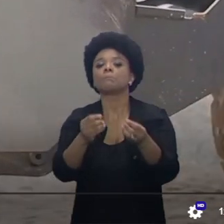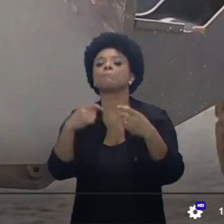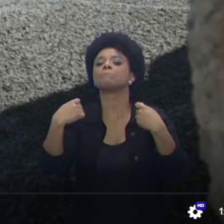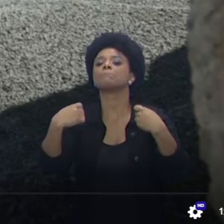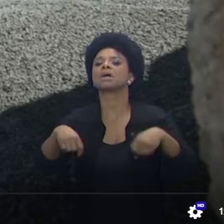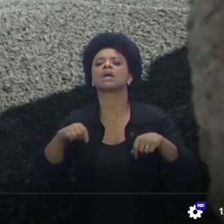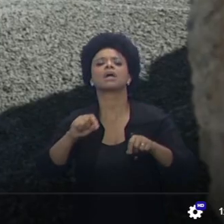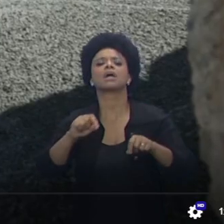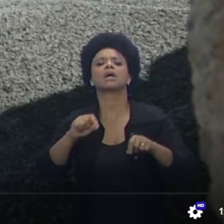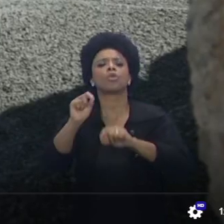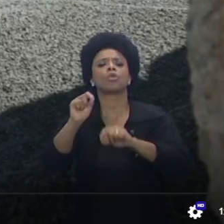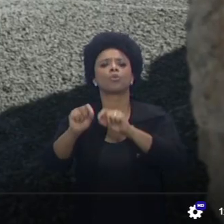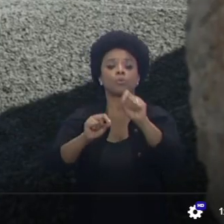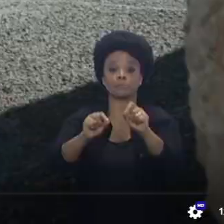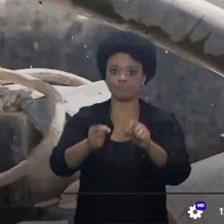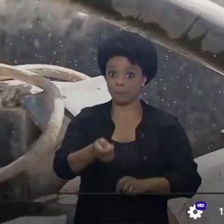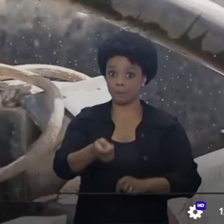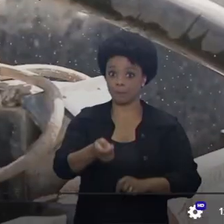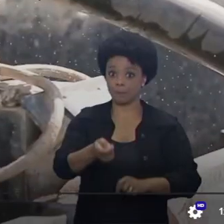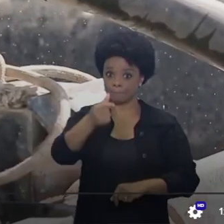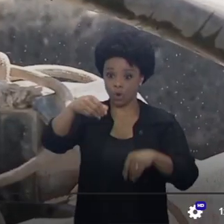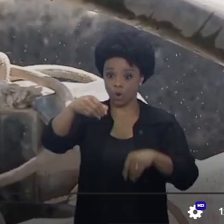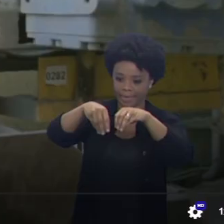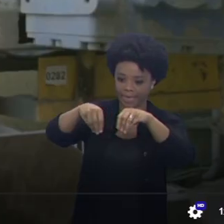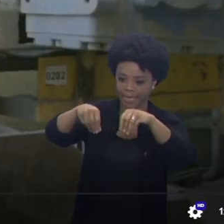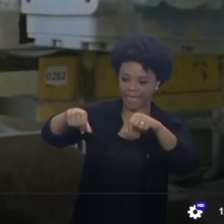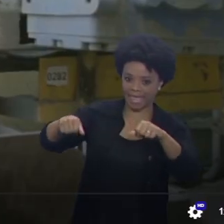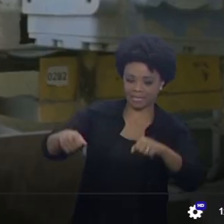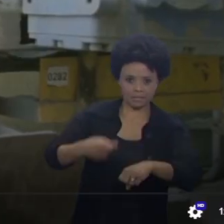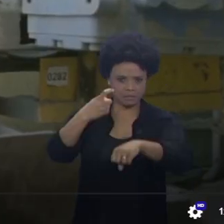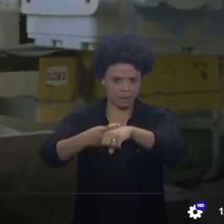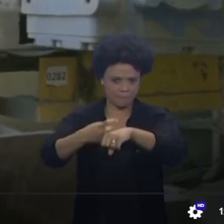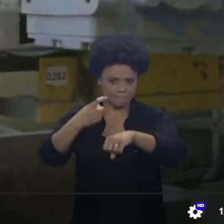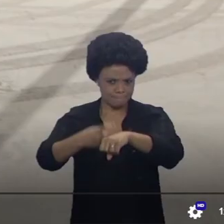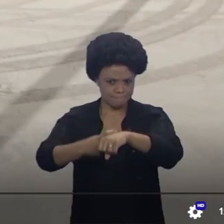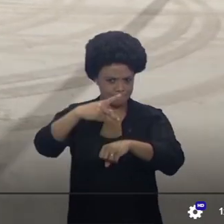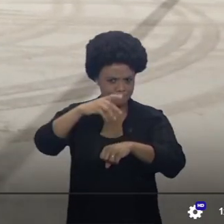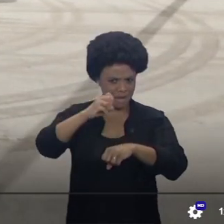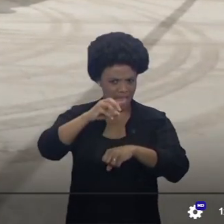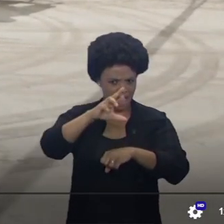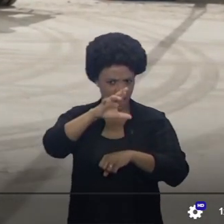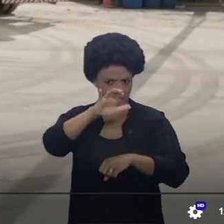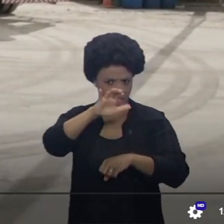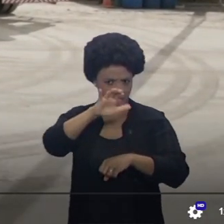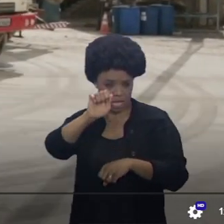pouco de areia, pedra, água, aditivo e cimento.